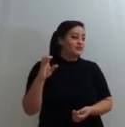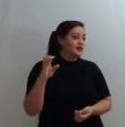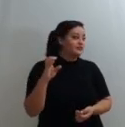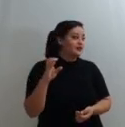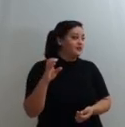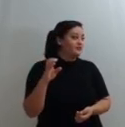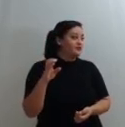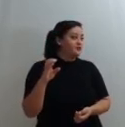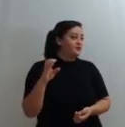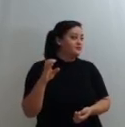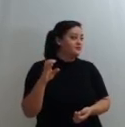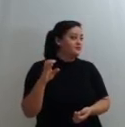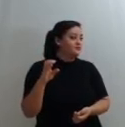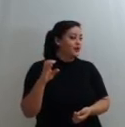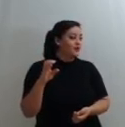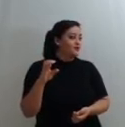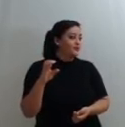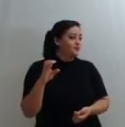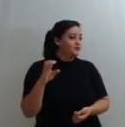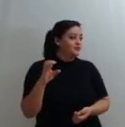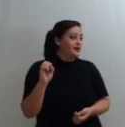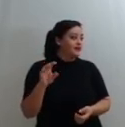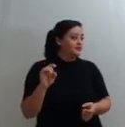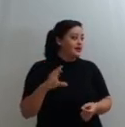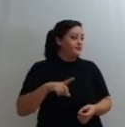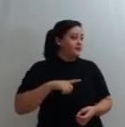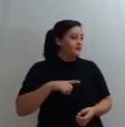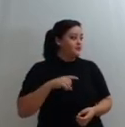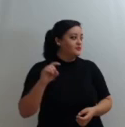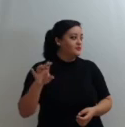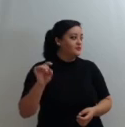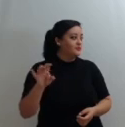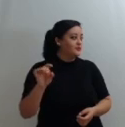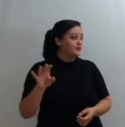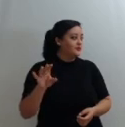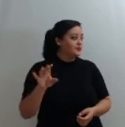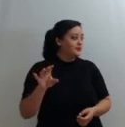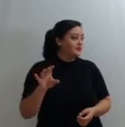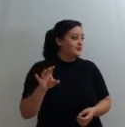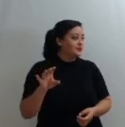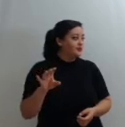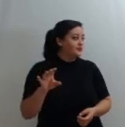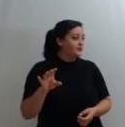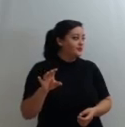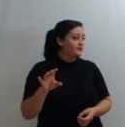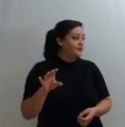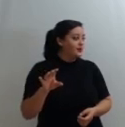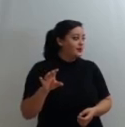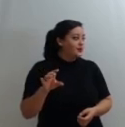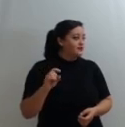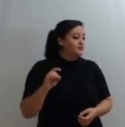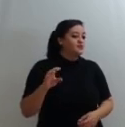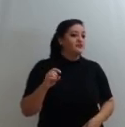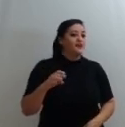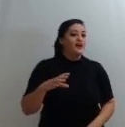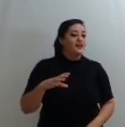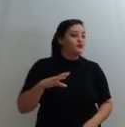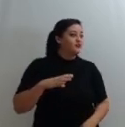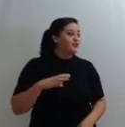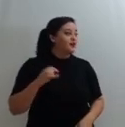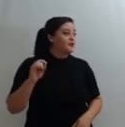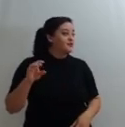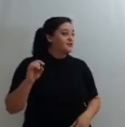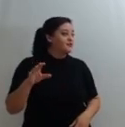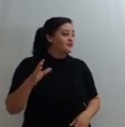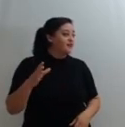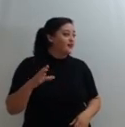HC 612-009 havia destaque porque era aquele tema da conversão da prisão em flagrante em preventiva, mas eu já adaptei